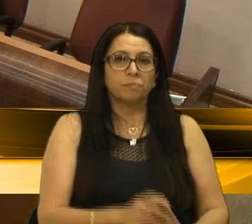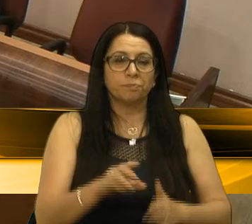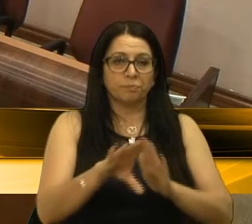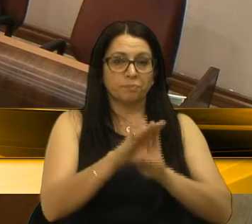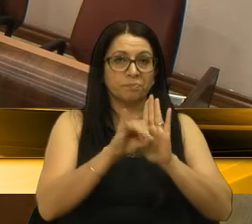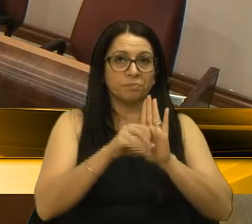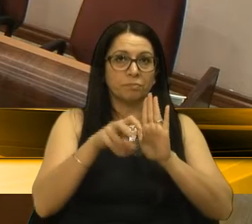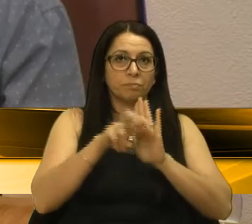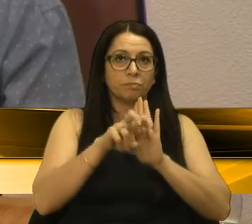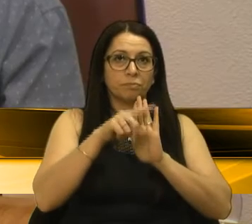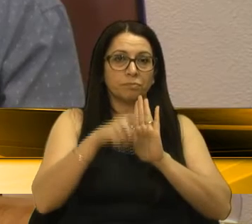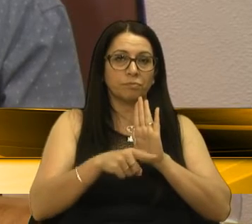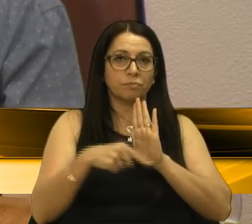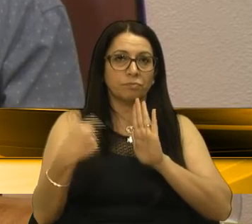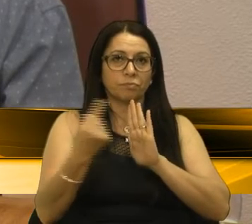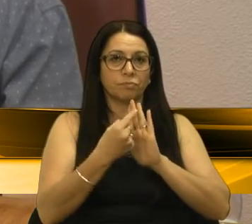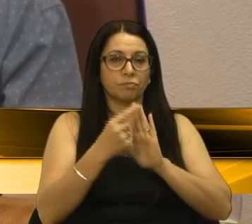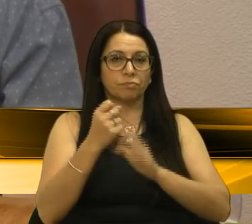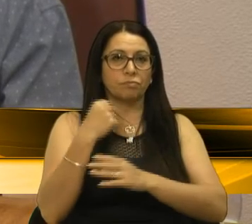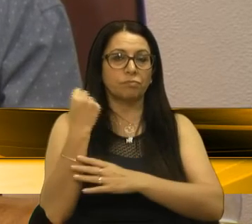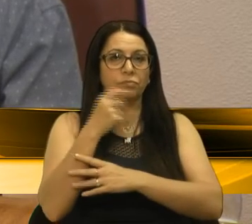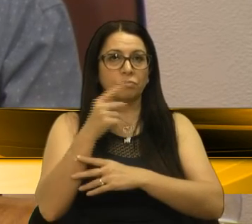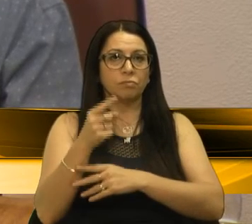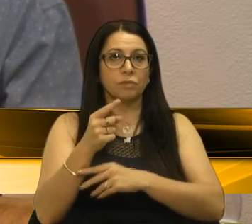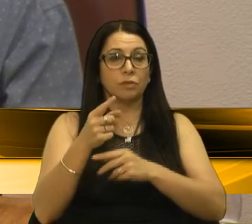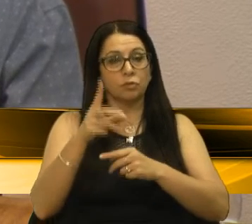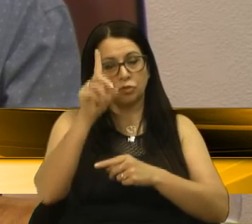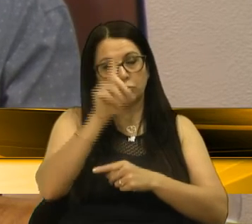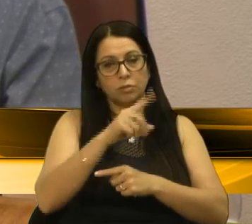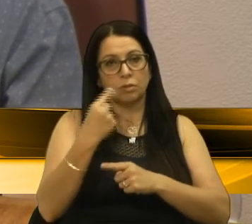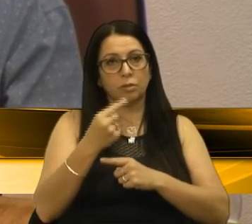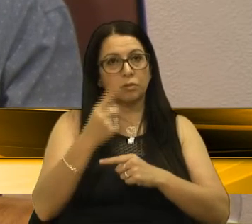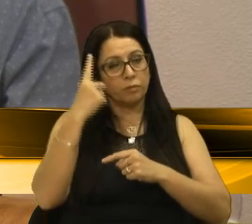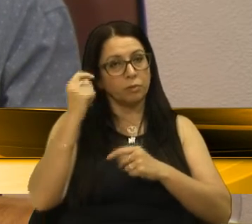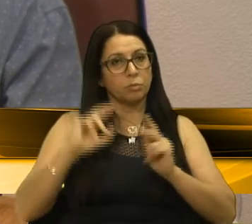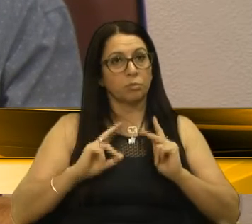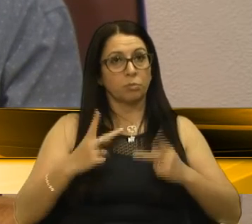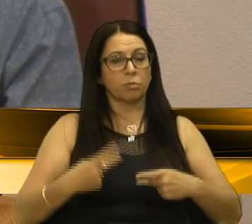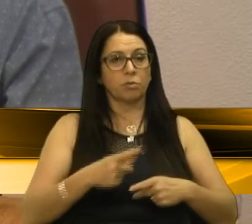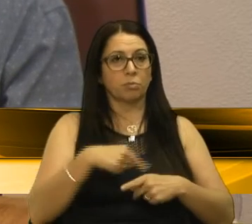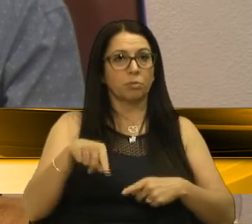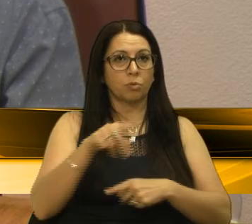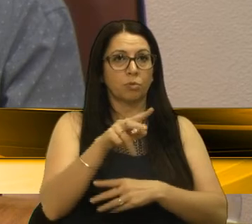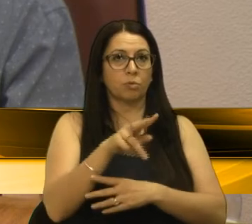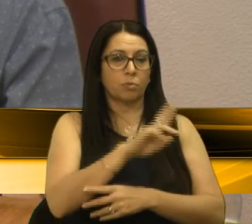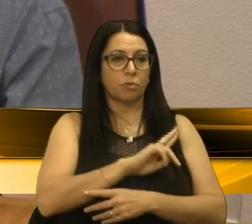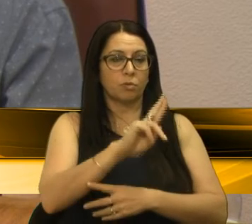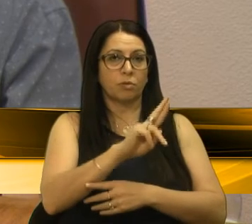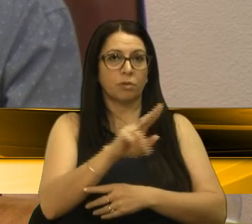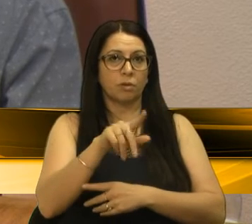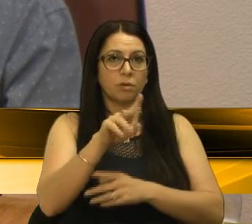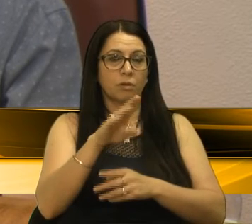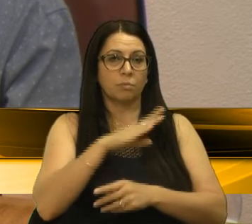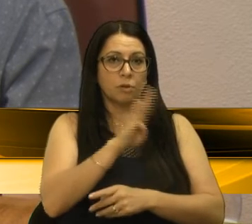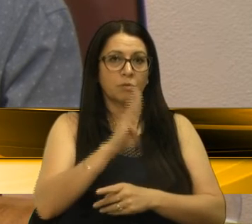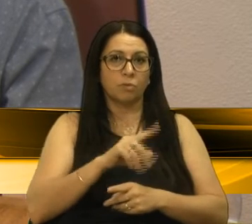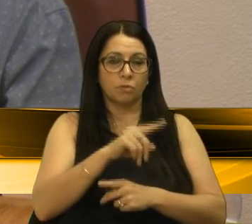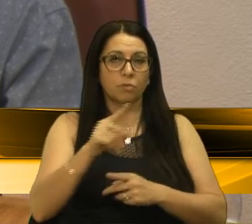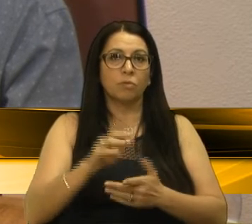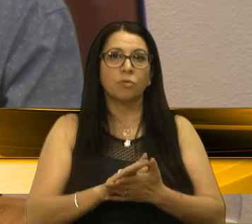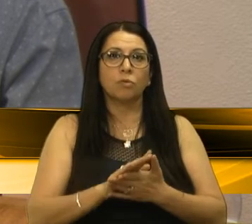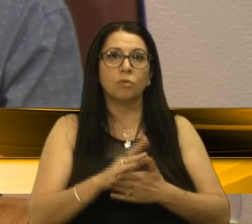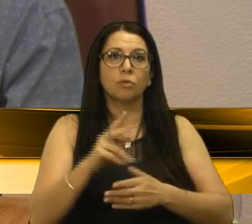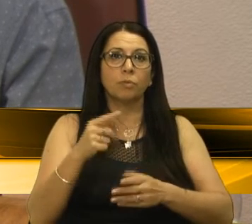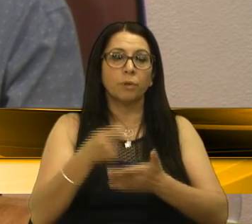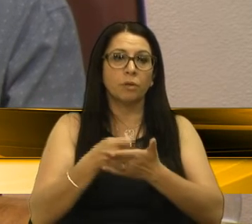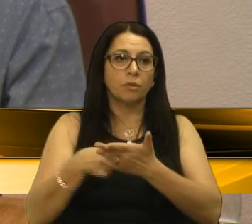Inciso 5º. Nas hipóteses de grave violação de direitos humanos, o Procurador-Geral da República, com a finalidade de assegurar o cumprimento